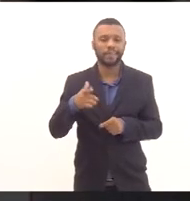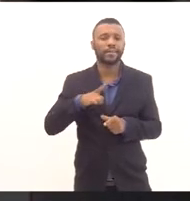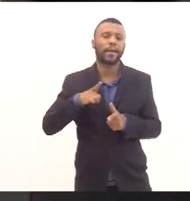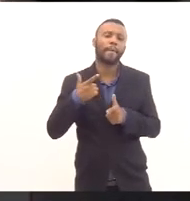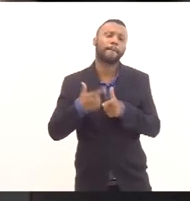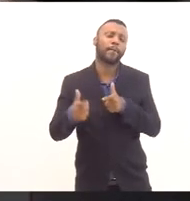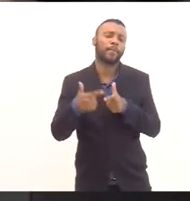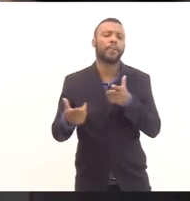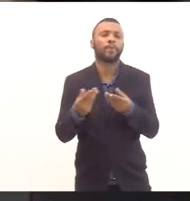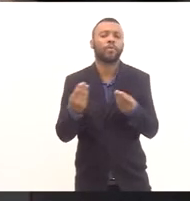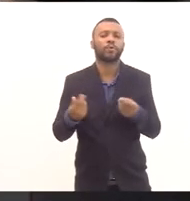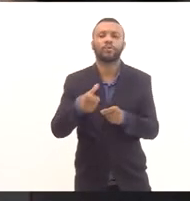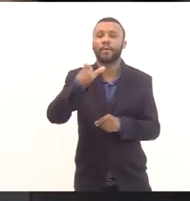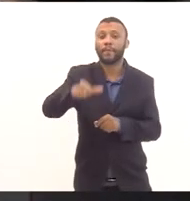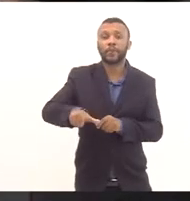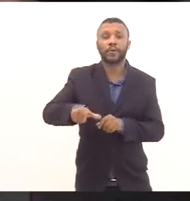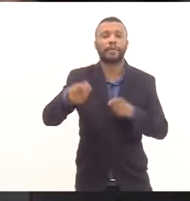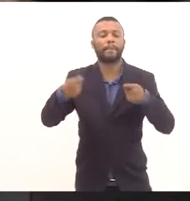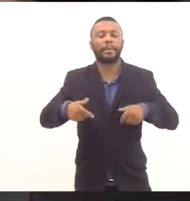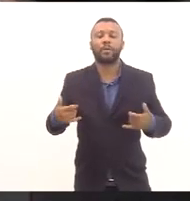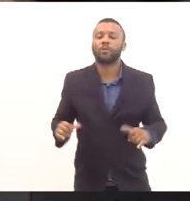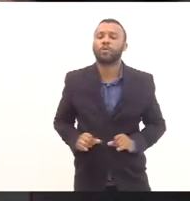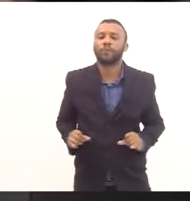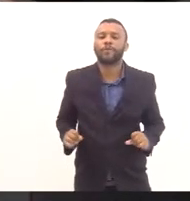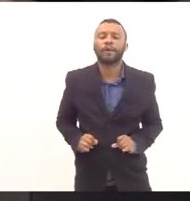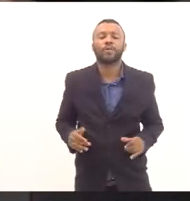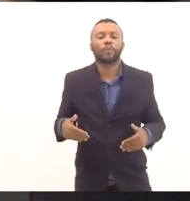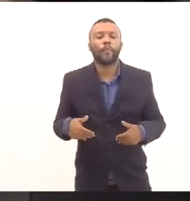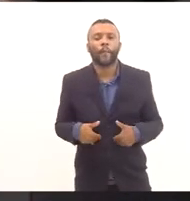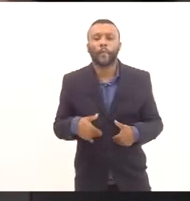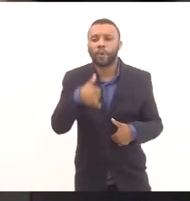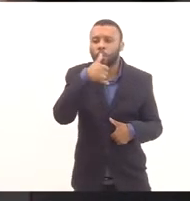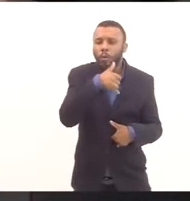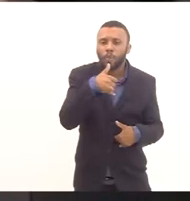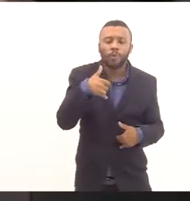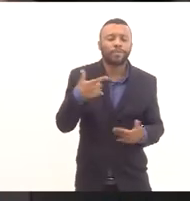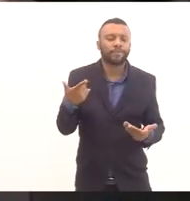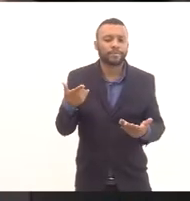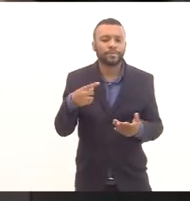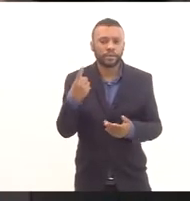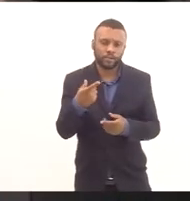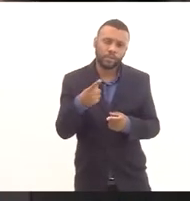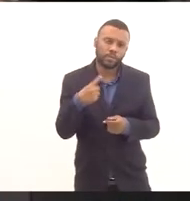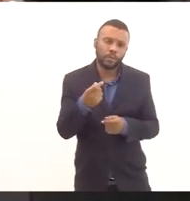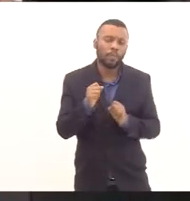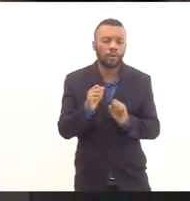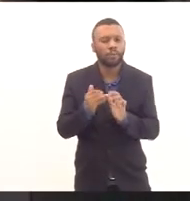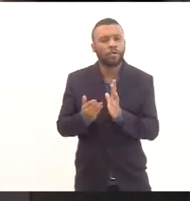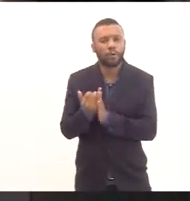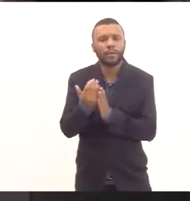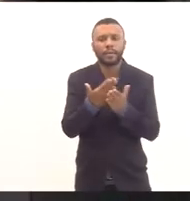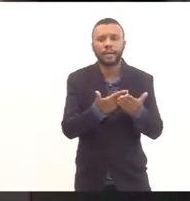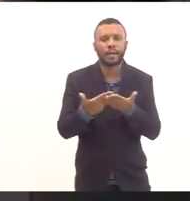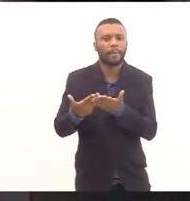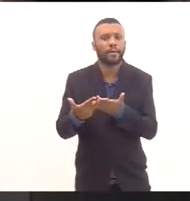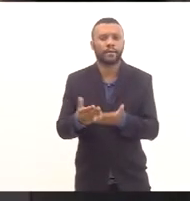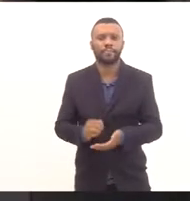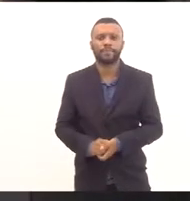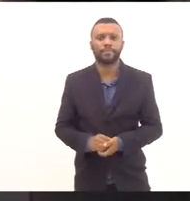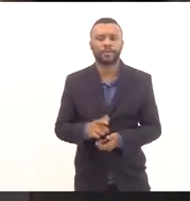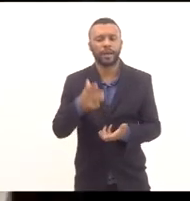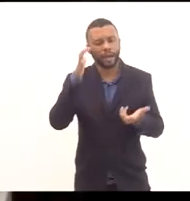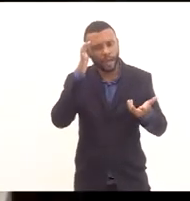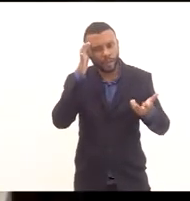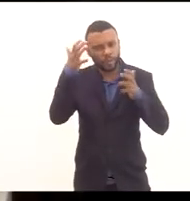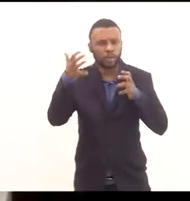essa forma que foi o que nós encaminhamos lá e parece que o termo de cooperação técnica foi assinado para que possa caminhar dessa forma a gente é a melhor